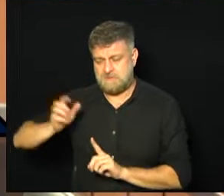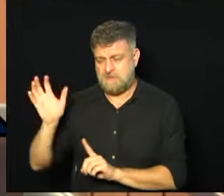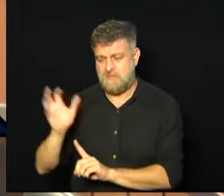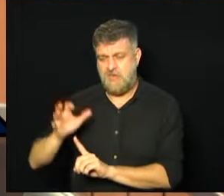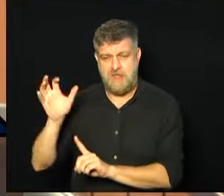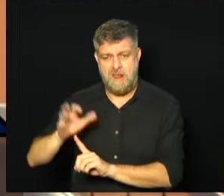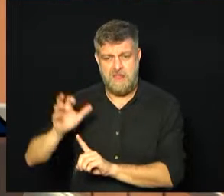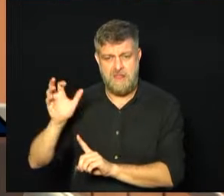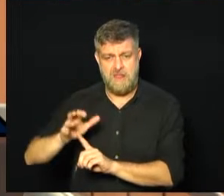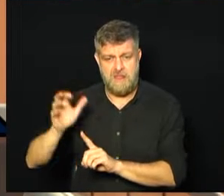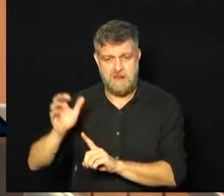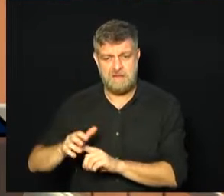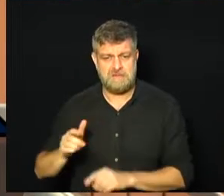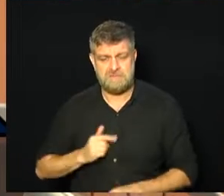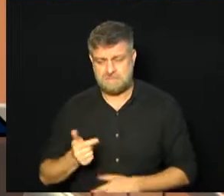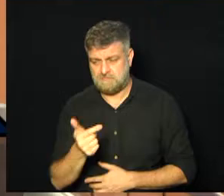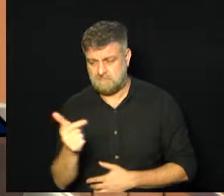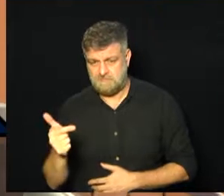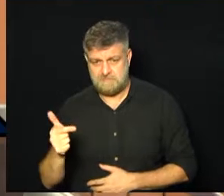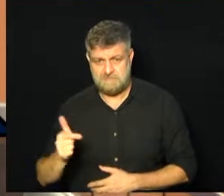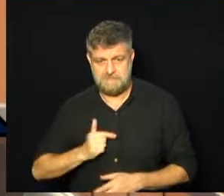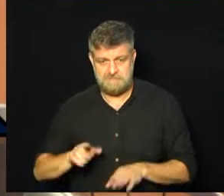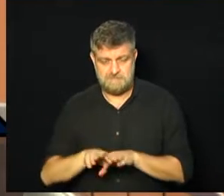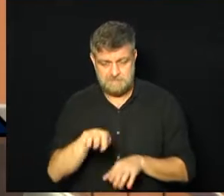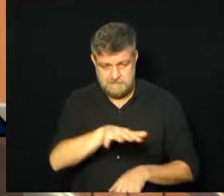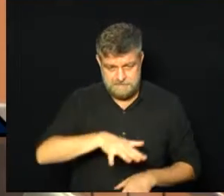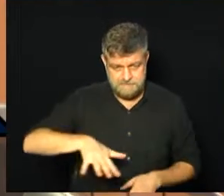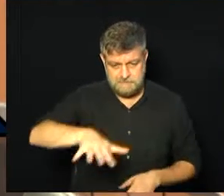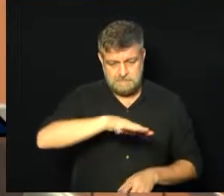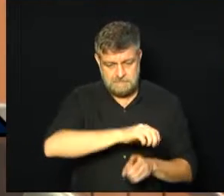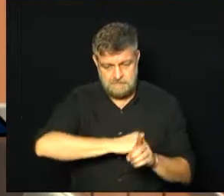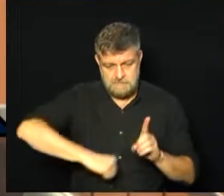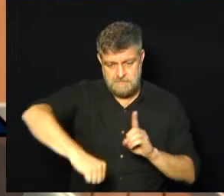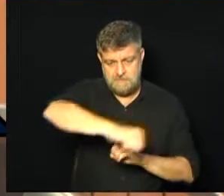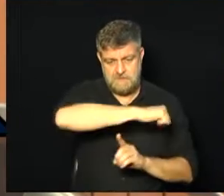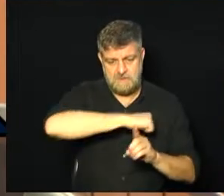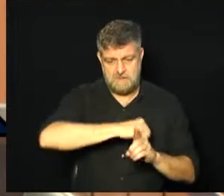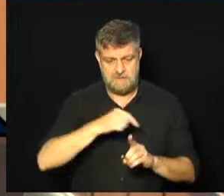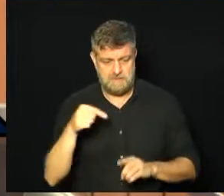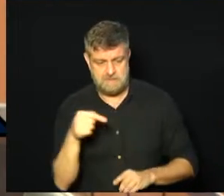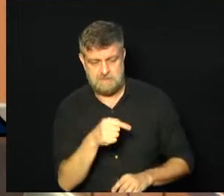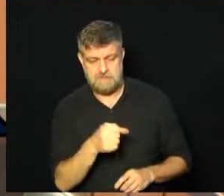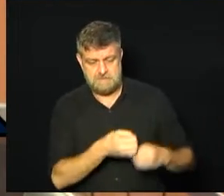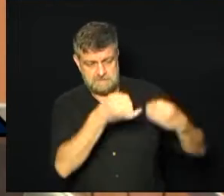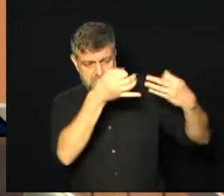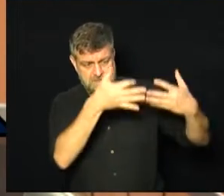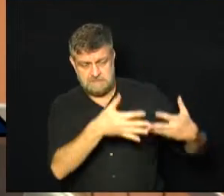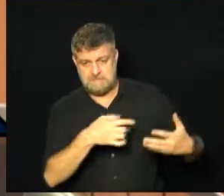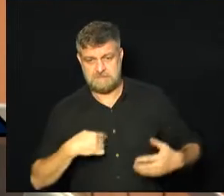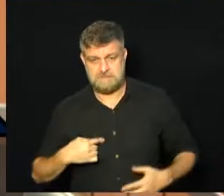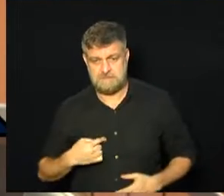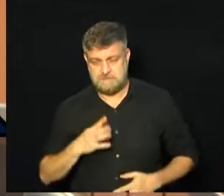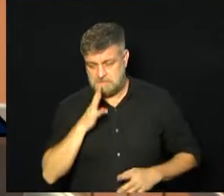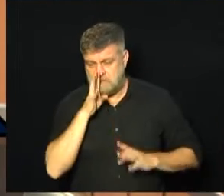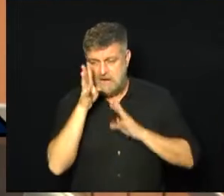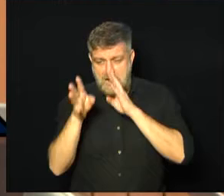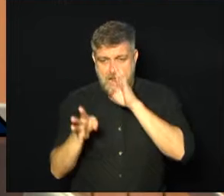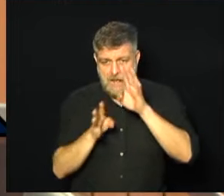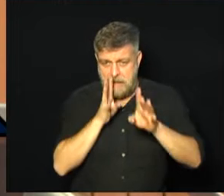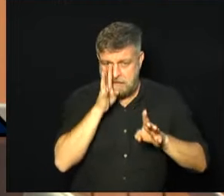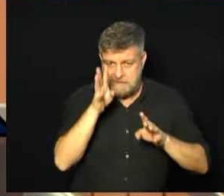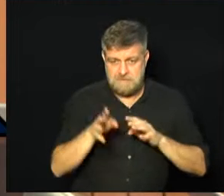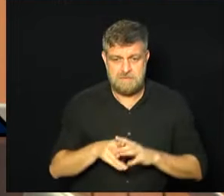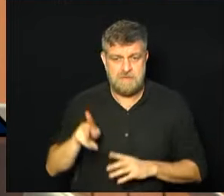própria, como um setor da sociedade, o setor da direita costuma falar, aí ataques contra a